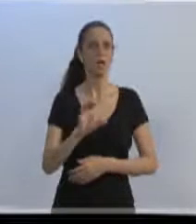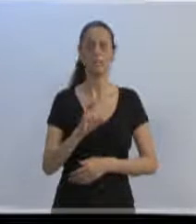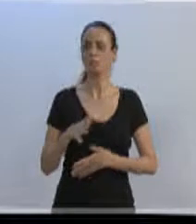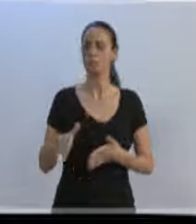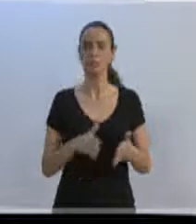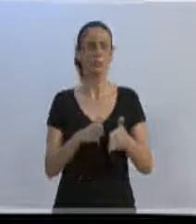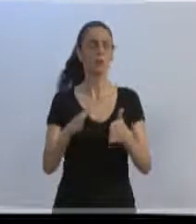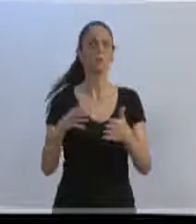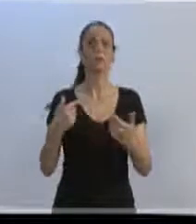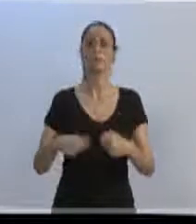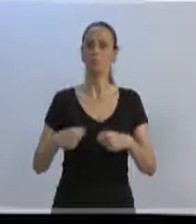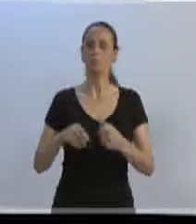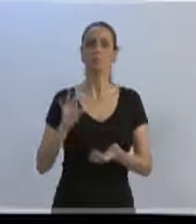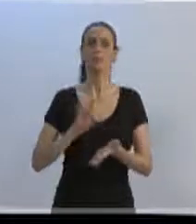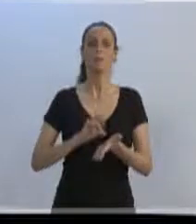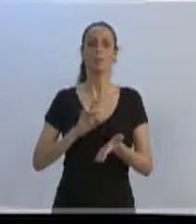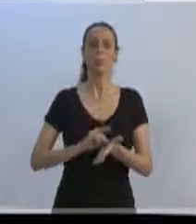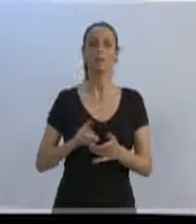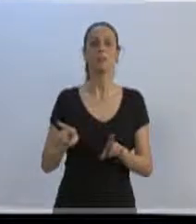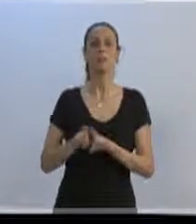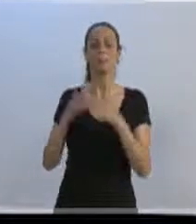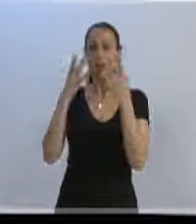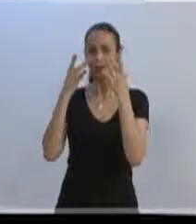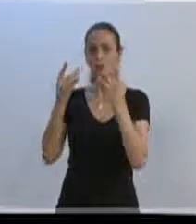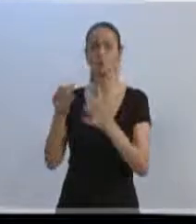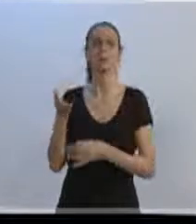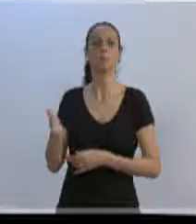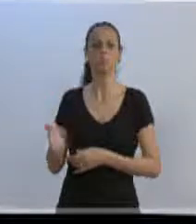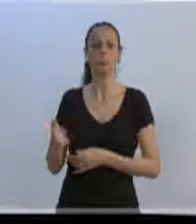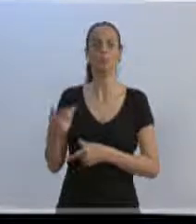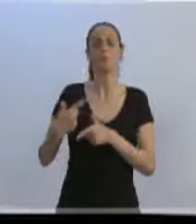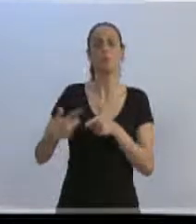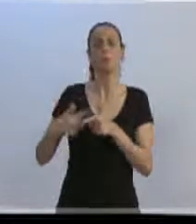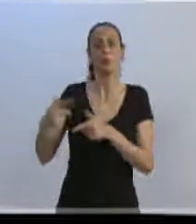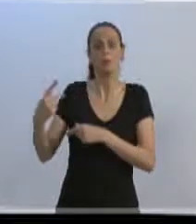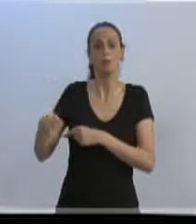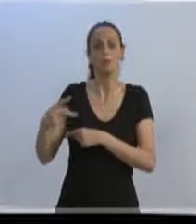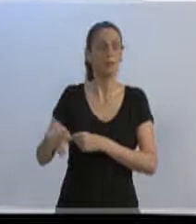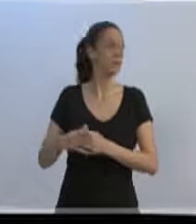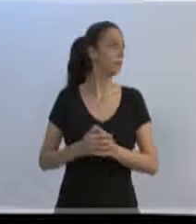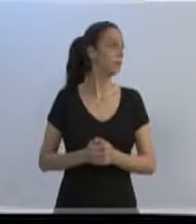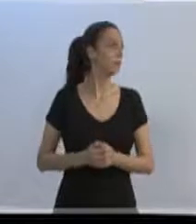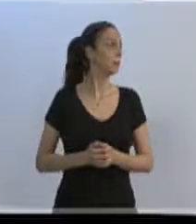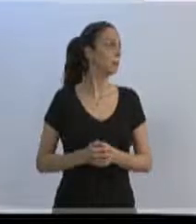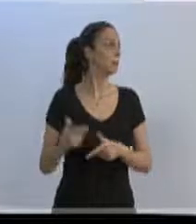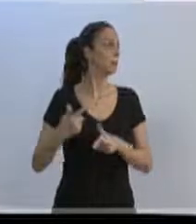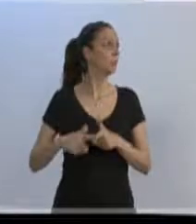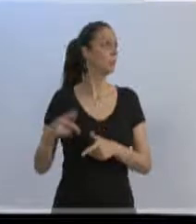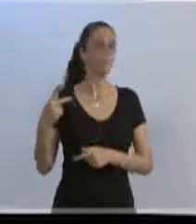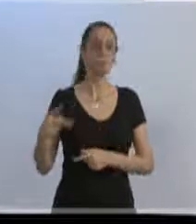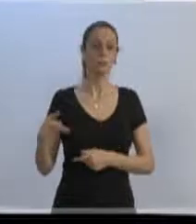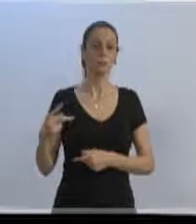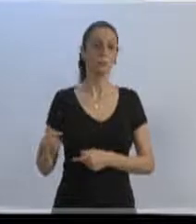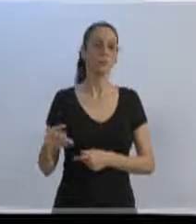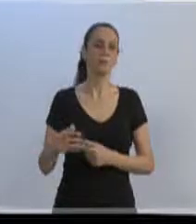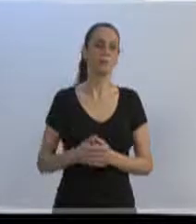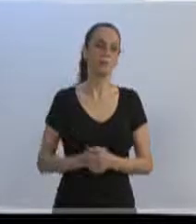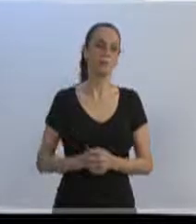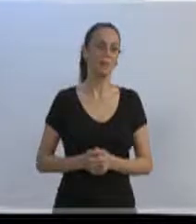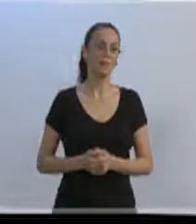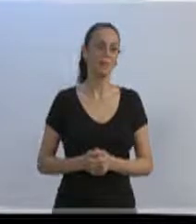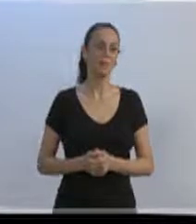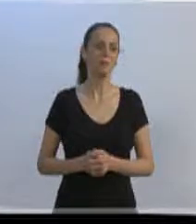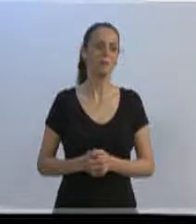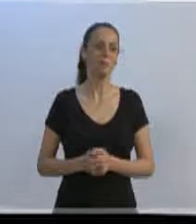certo ela precisa ser assistida no seu déficit e seu défice é esse certo então quero aqui parabenizar